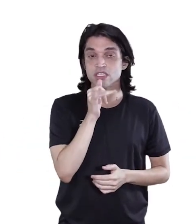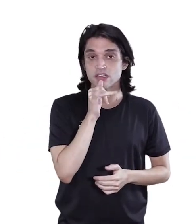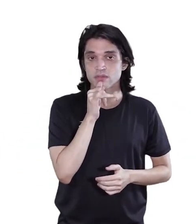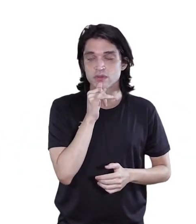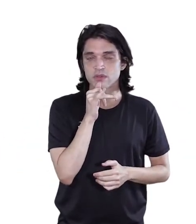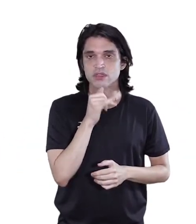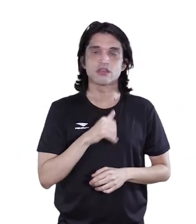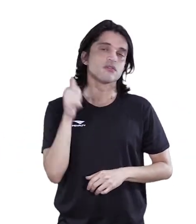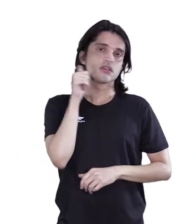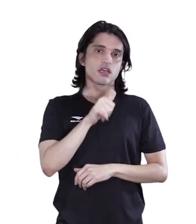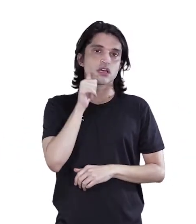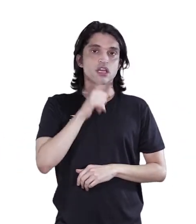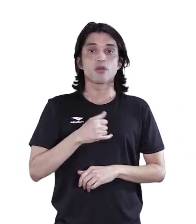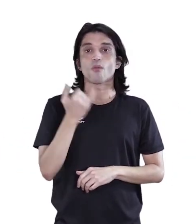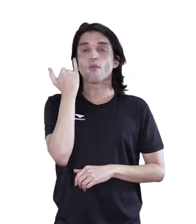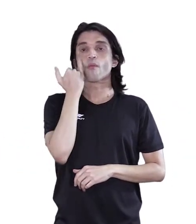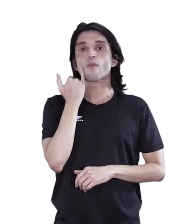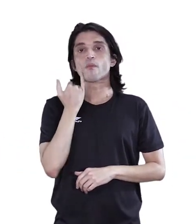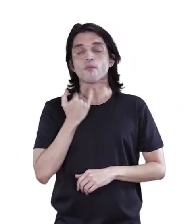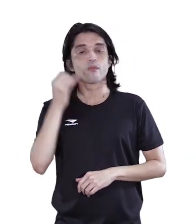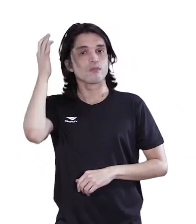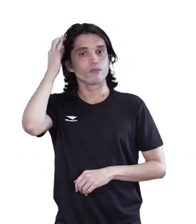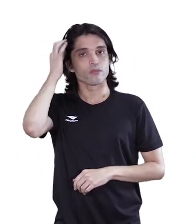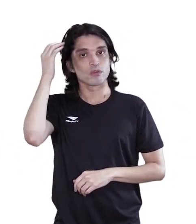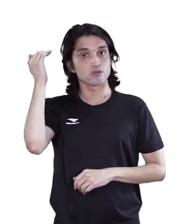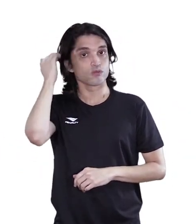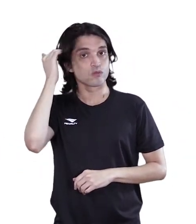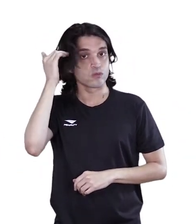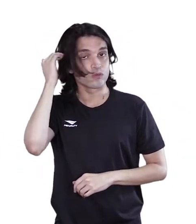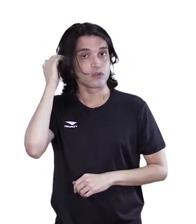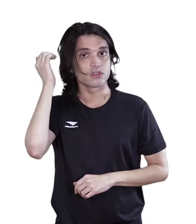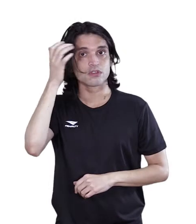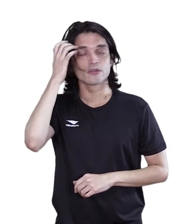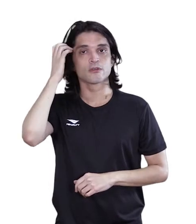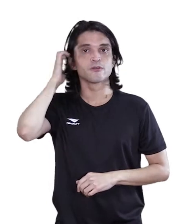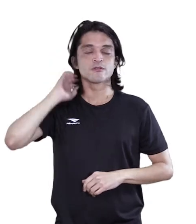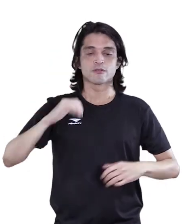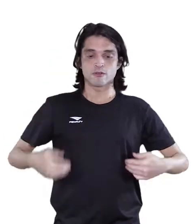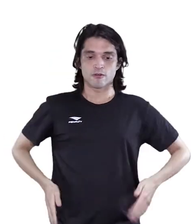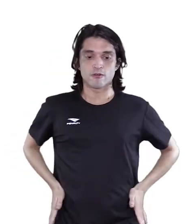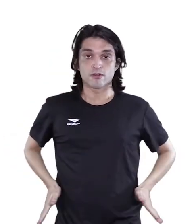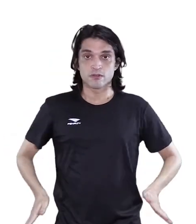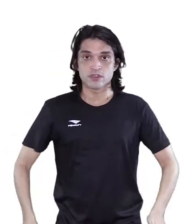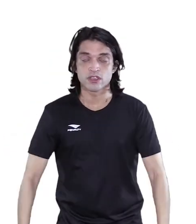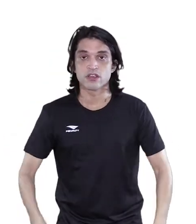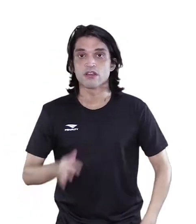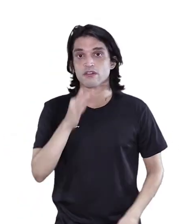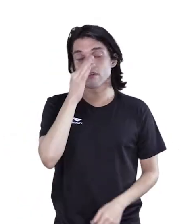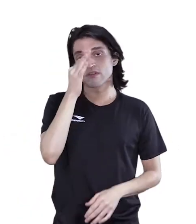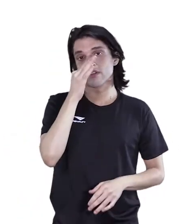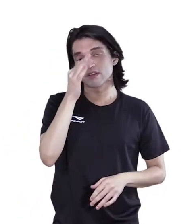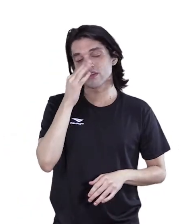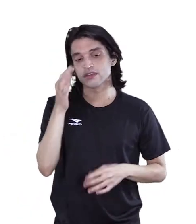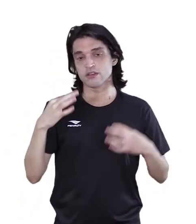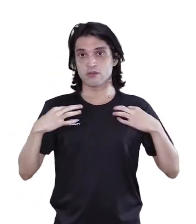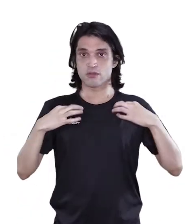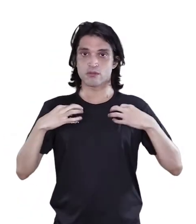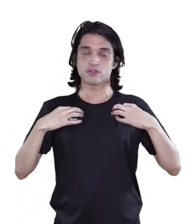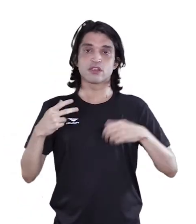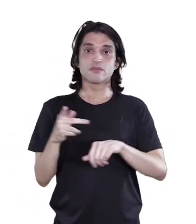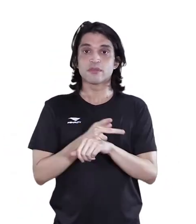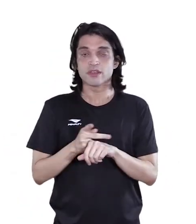era magra, tinha os cabelos curtos, usava uma saia florida e uma blusa preta. Já a